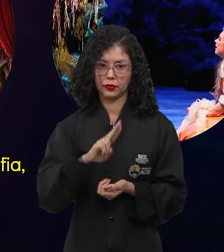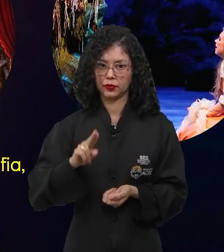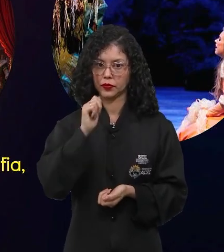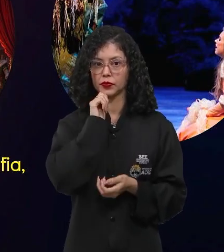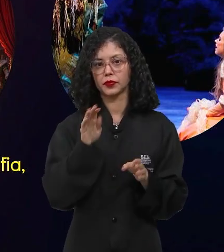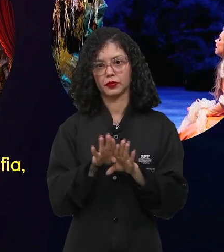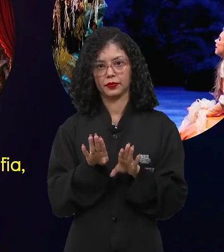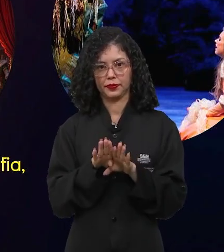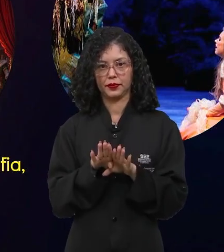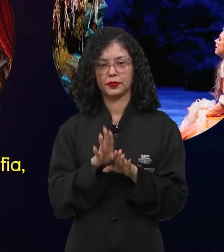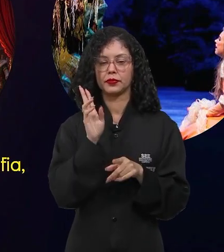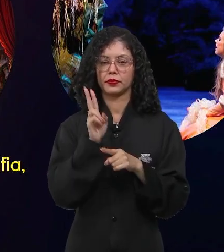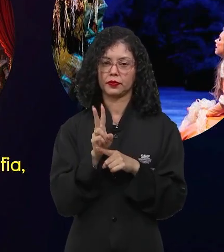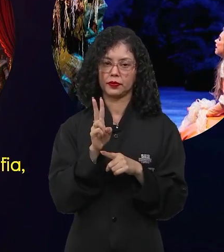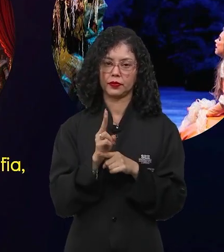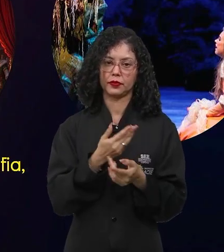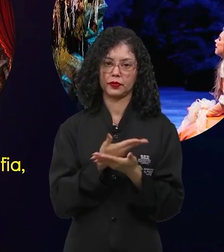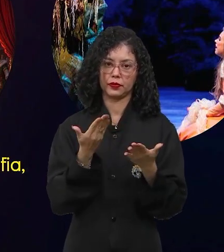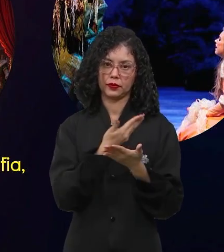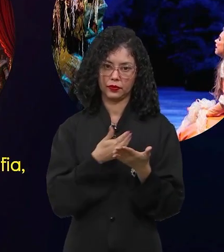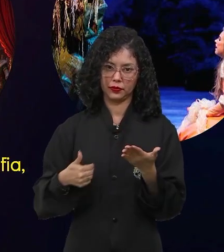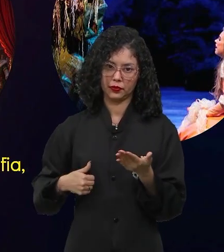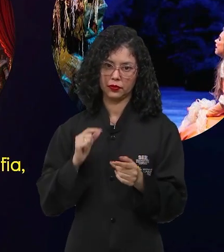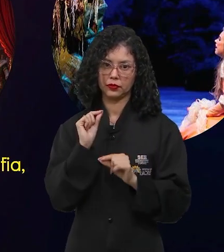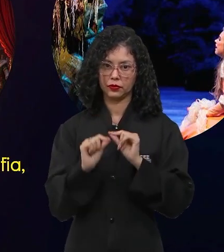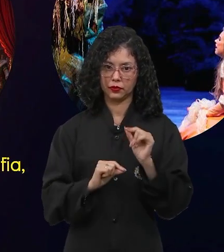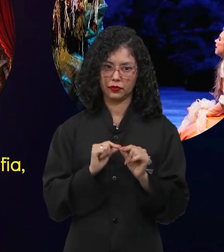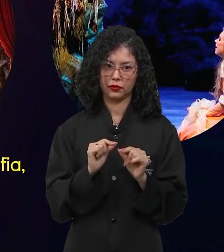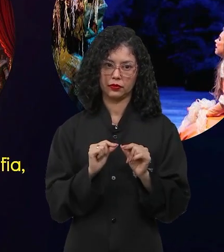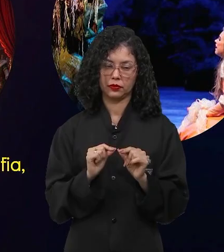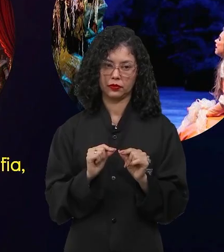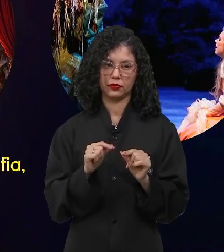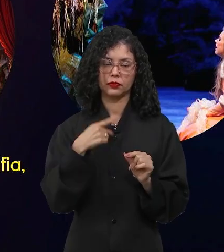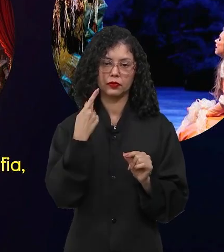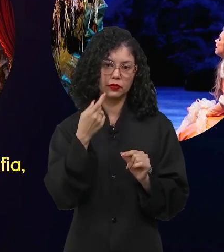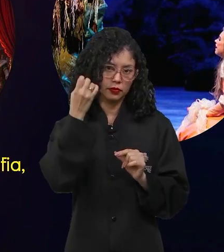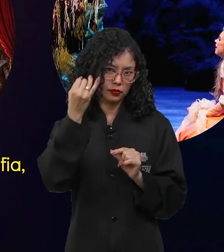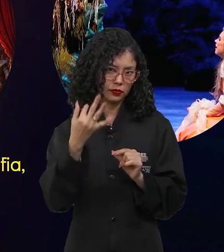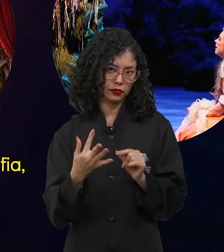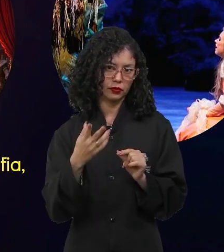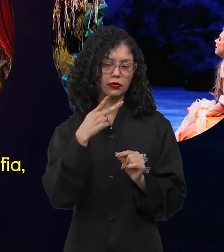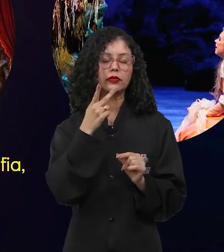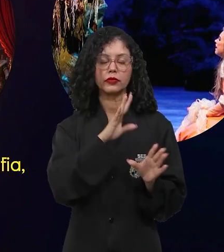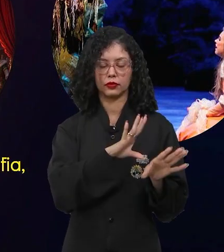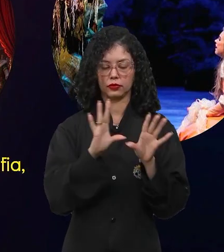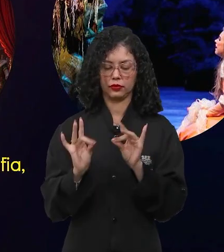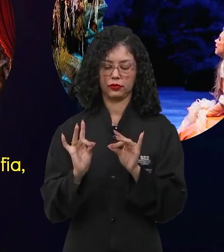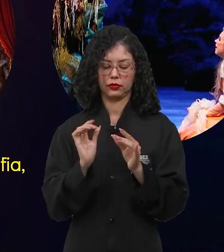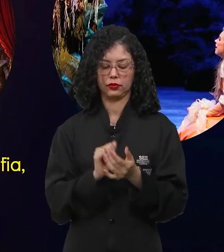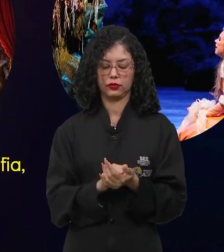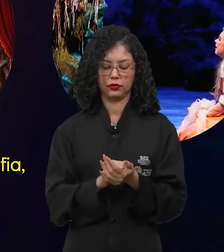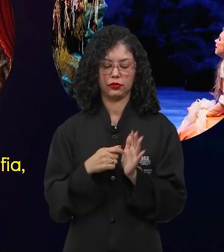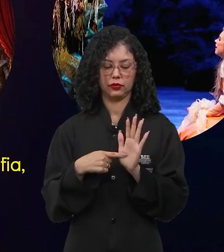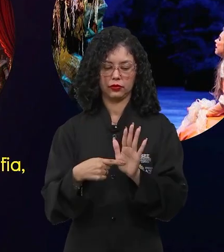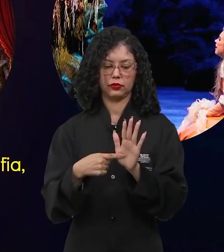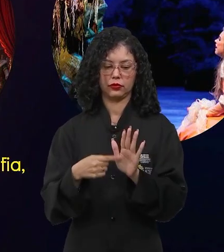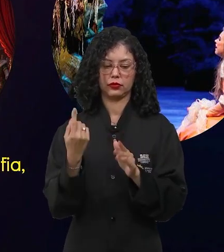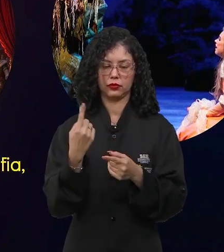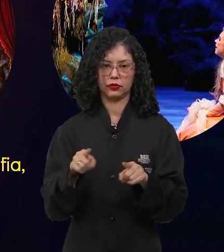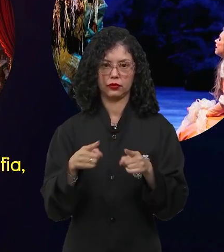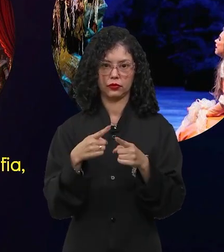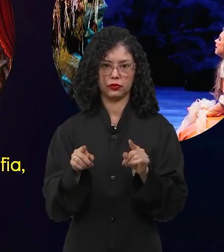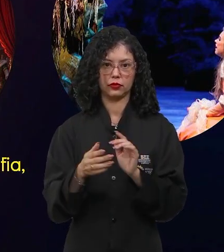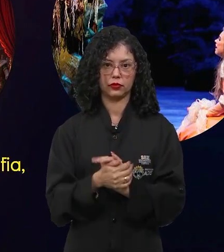musicais, ajuda o público a entender o que está sendo contado, né, através da apresentação